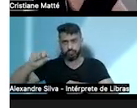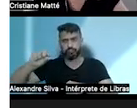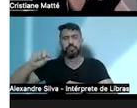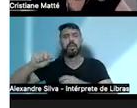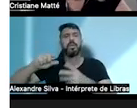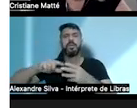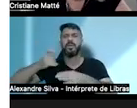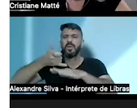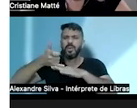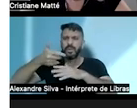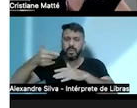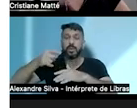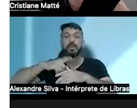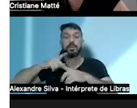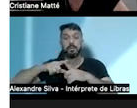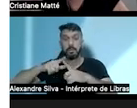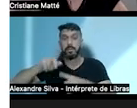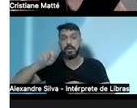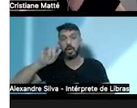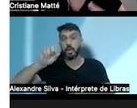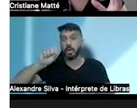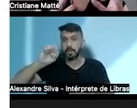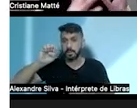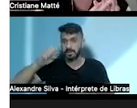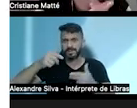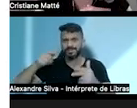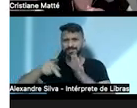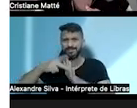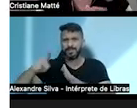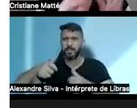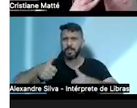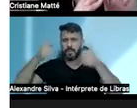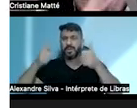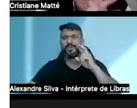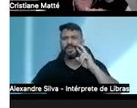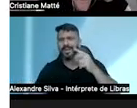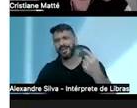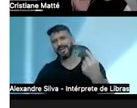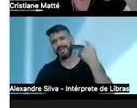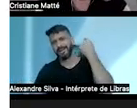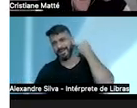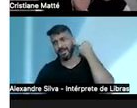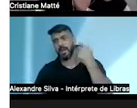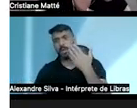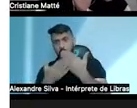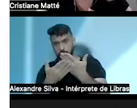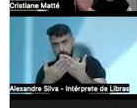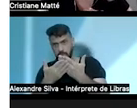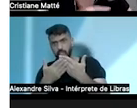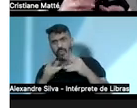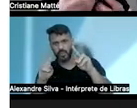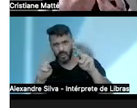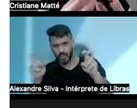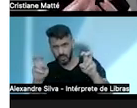da homeostasia da glicose também. Então, vocês vejam que muitos daqueles efeitos que a gente viu lá no início da nossa aula, né? Falando do